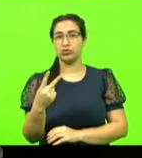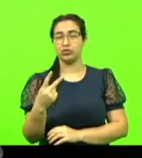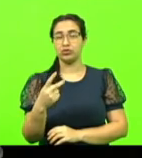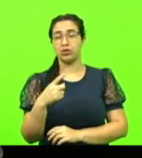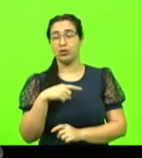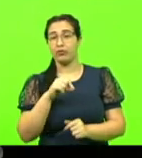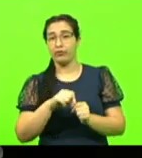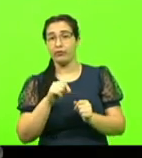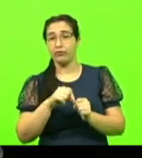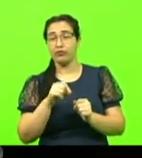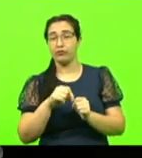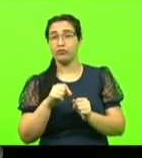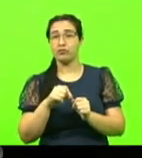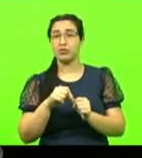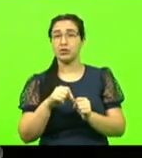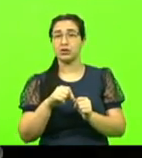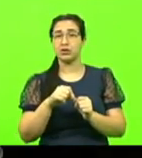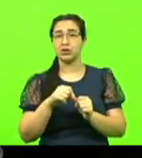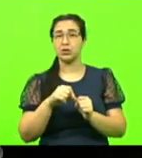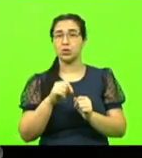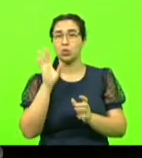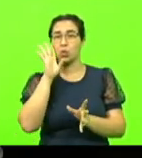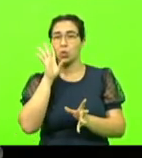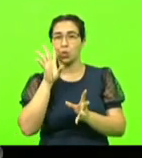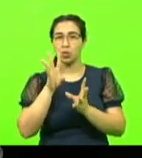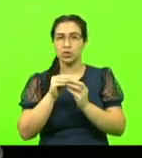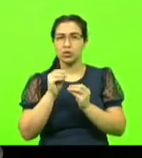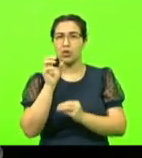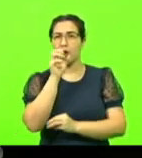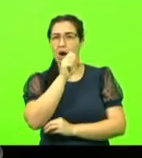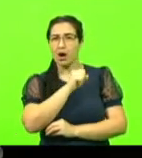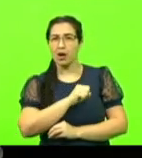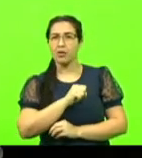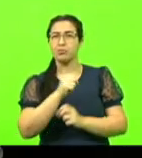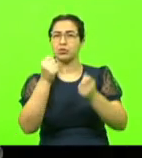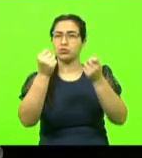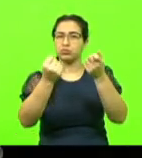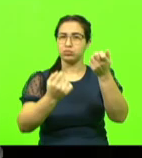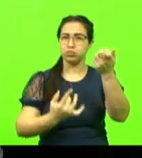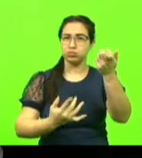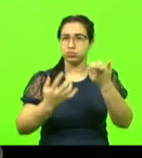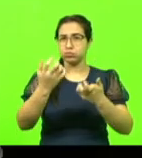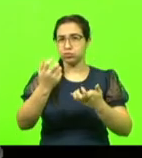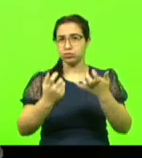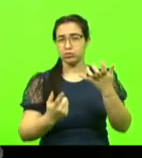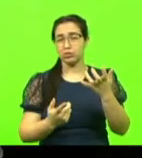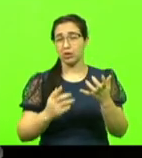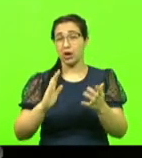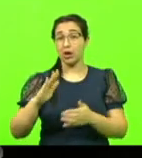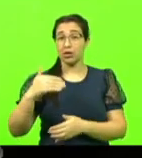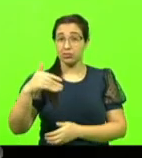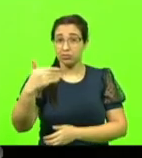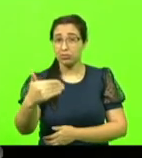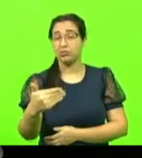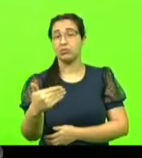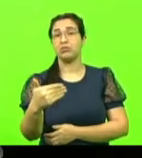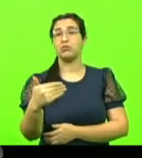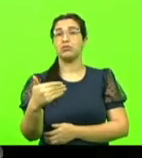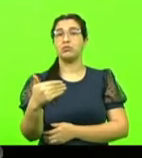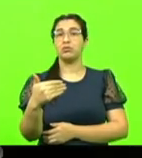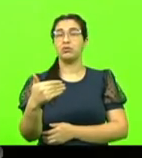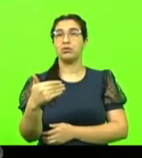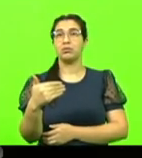um preâmbulo, né, para orientar as pessoas que estão nos seguindo, e depois eu